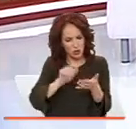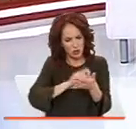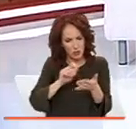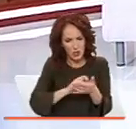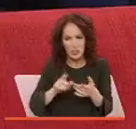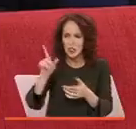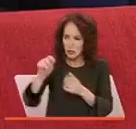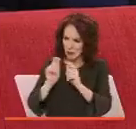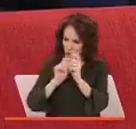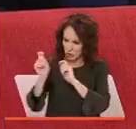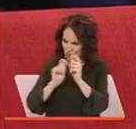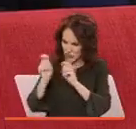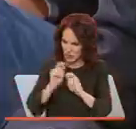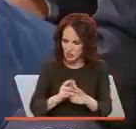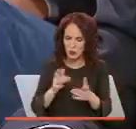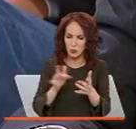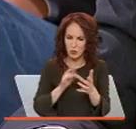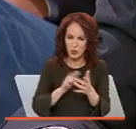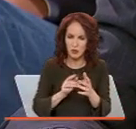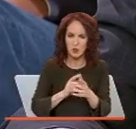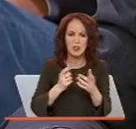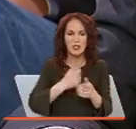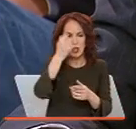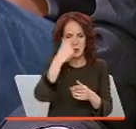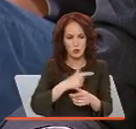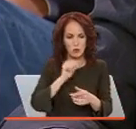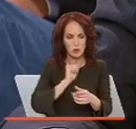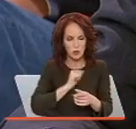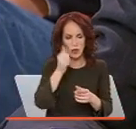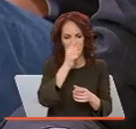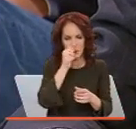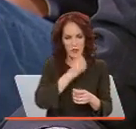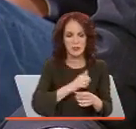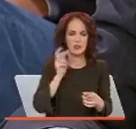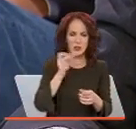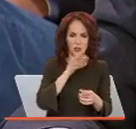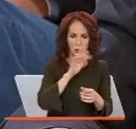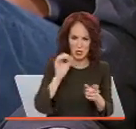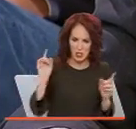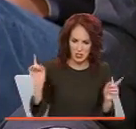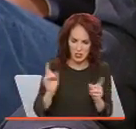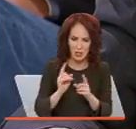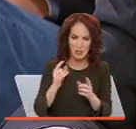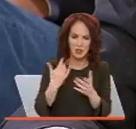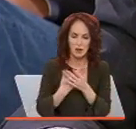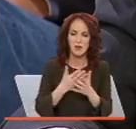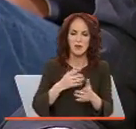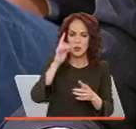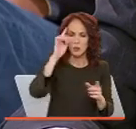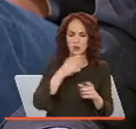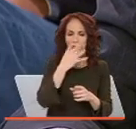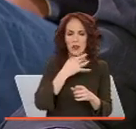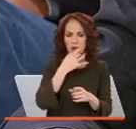relatório de combate, que era o meu resumo das atividades durante 40 anos. O professor Cavaco dizia